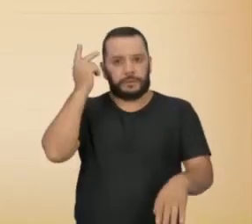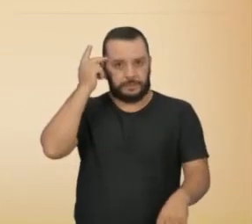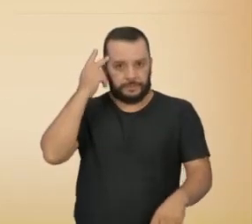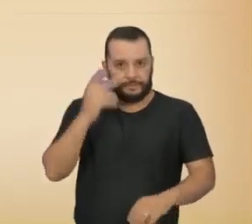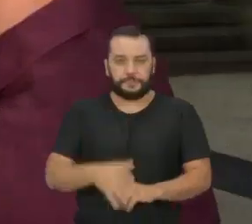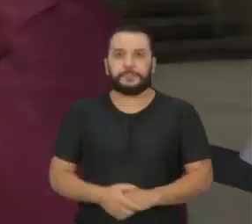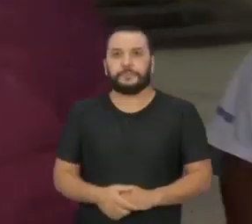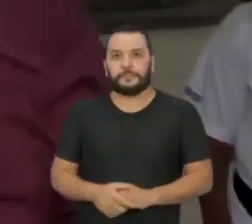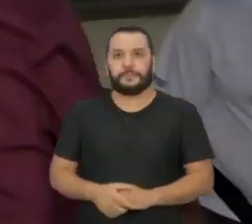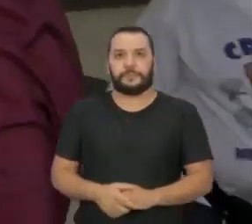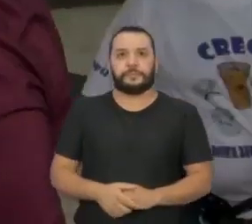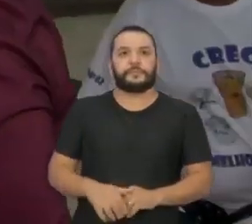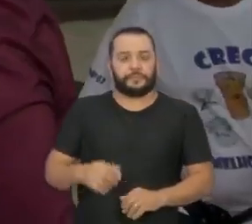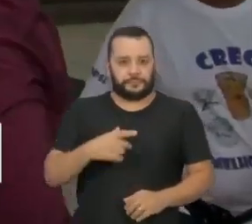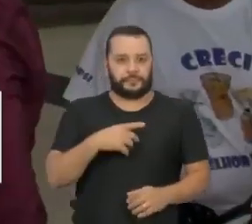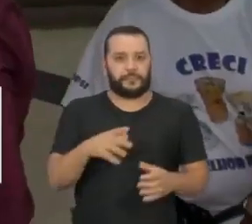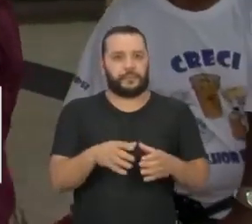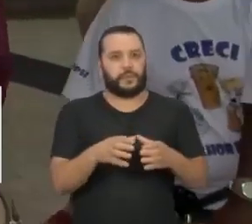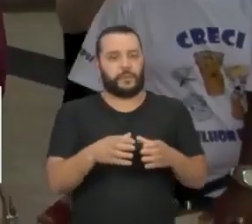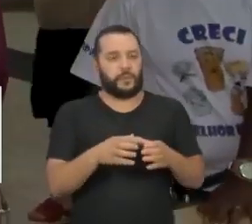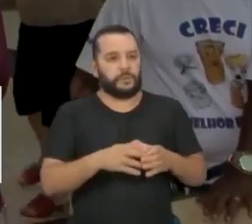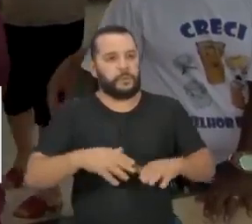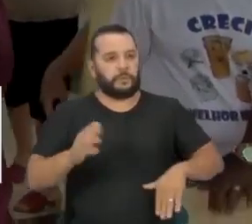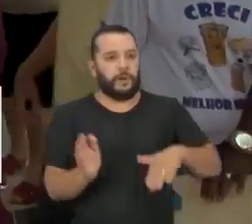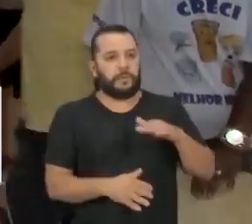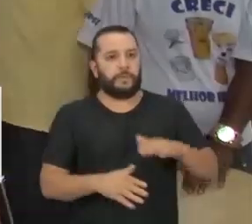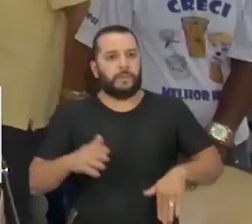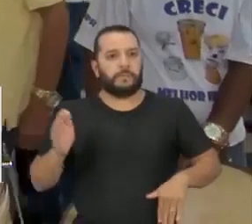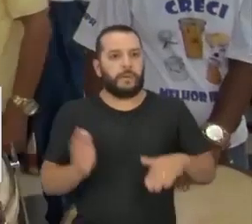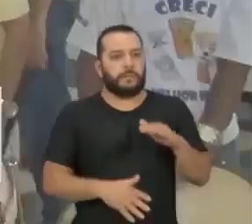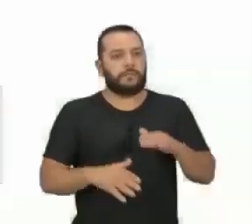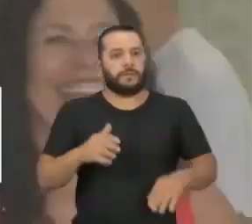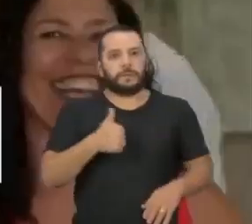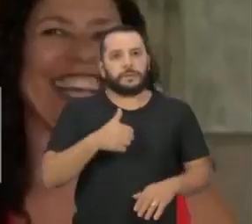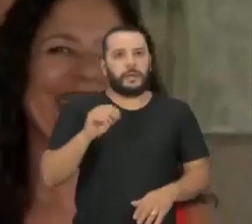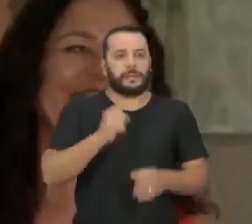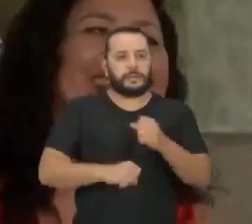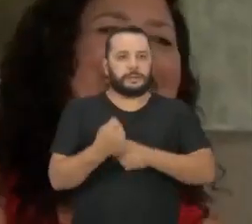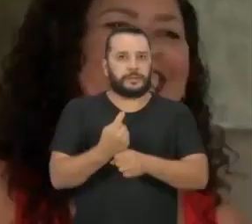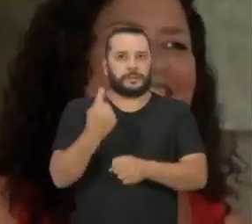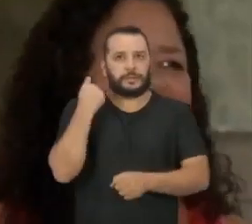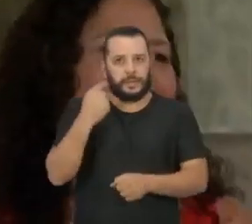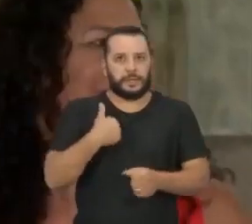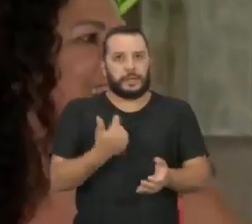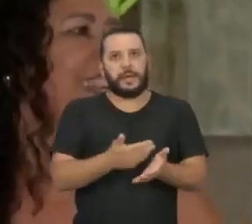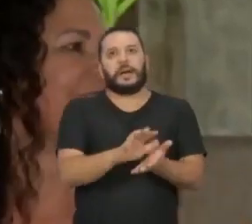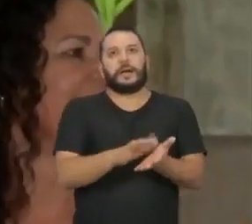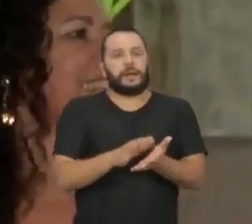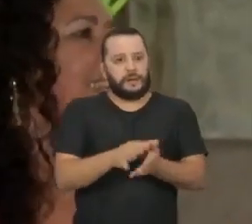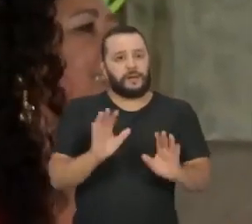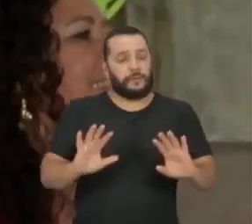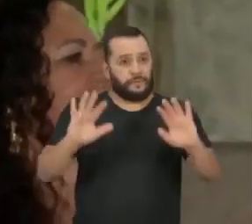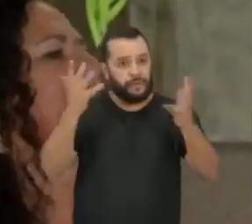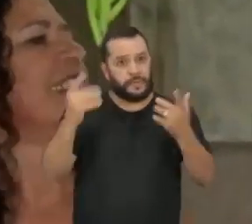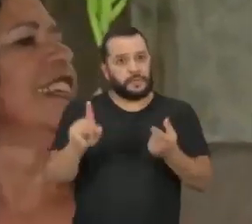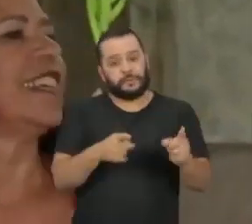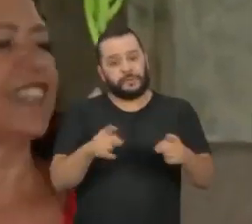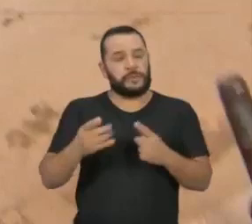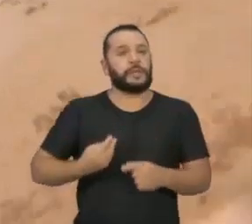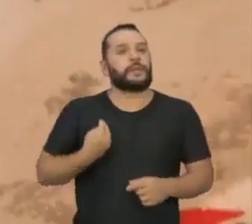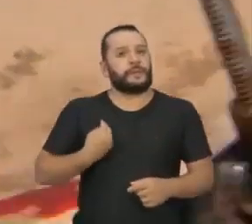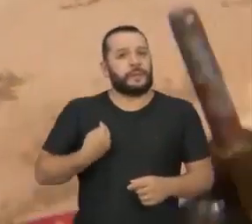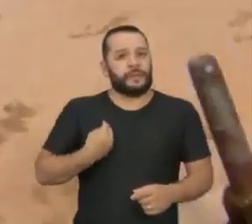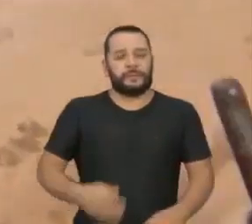Essa bateria, ela surgiu há uns 10 anos atrás, mais ou menos. O carnaval é isso aí. E a música é vida, né? Sempre é